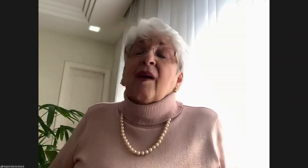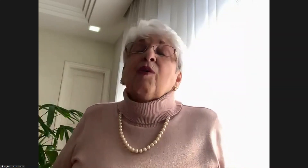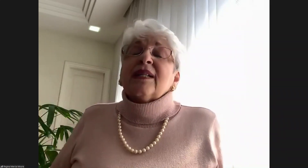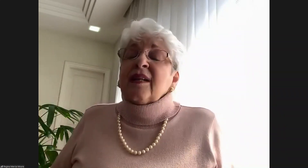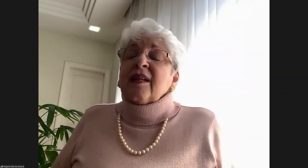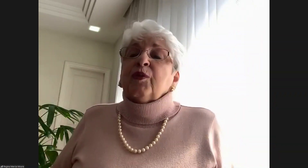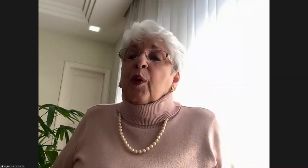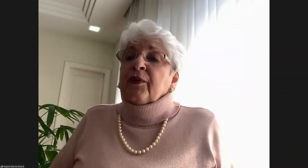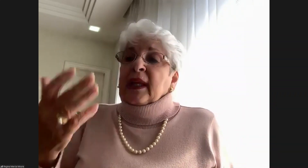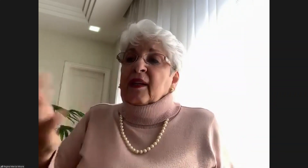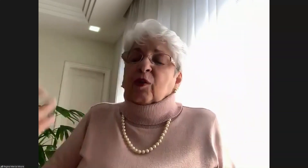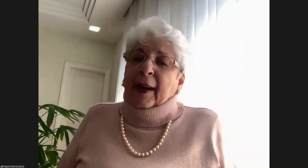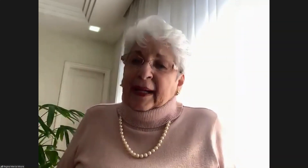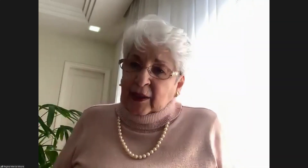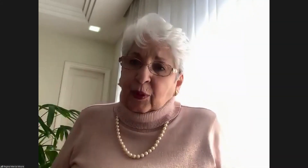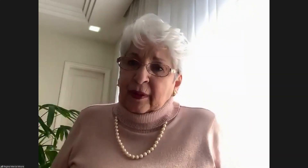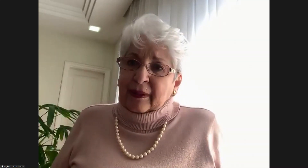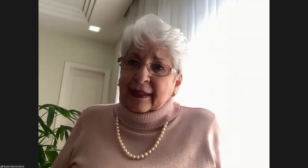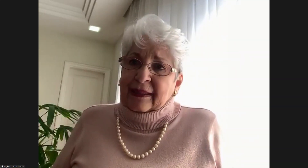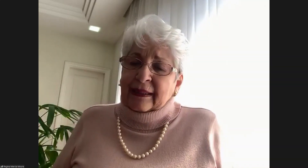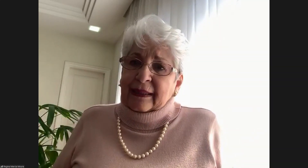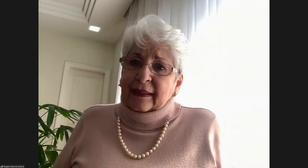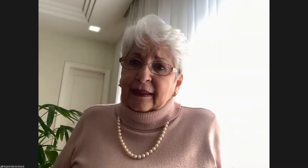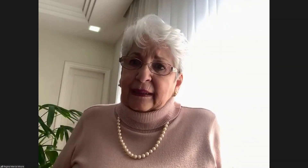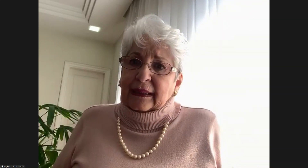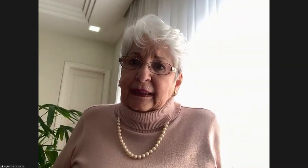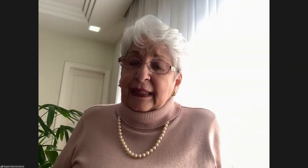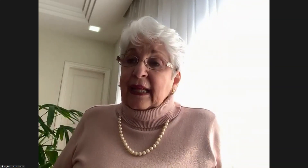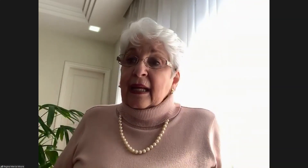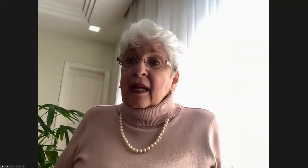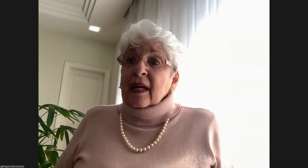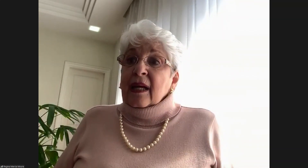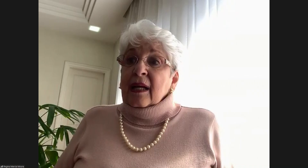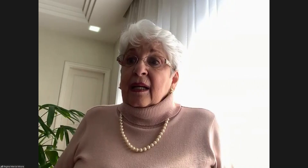A coleção do Monteiro Lobato.